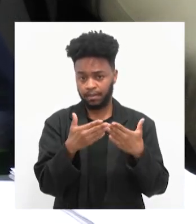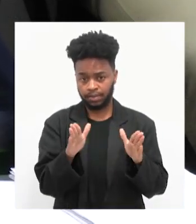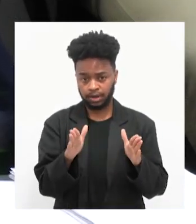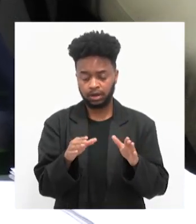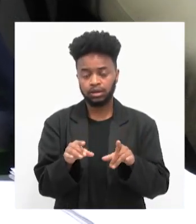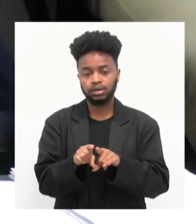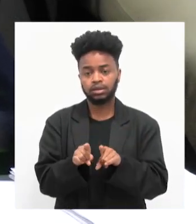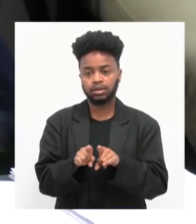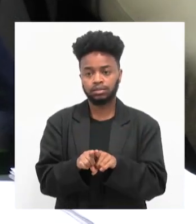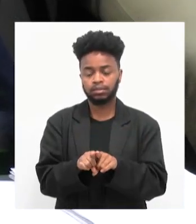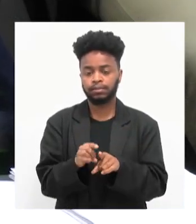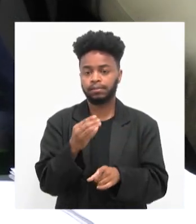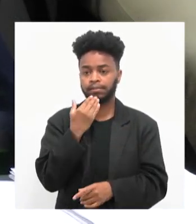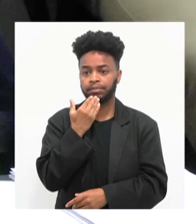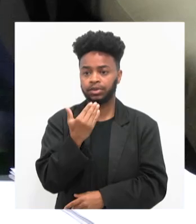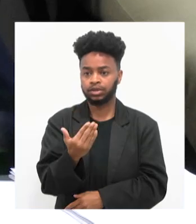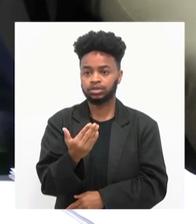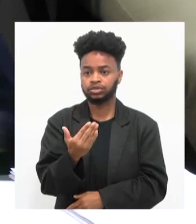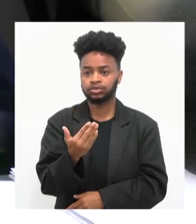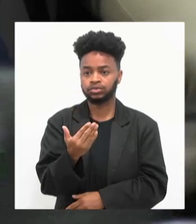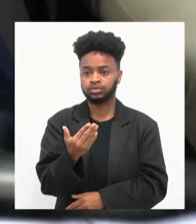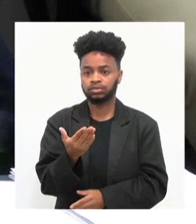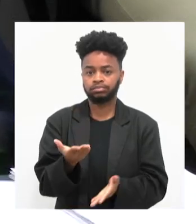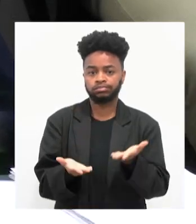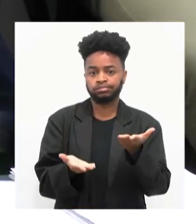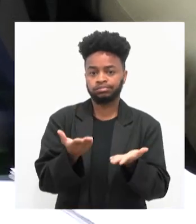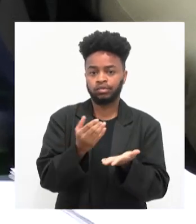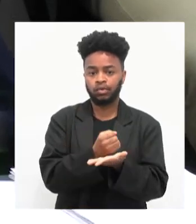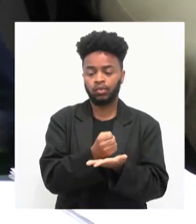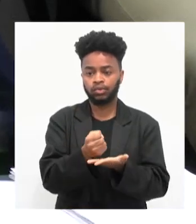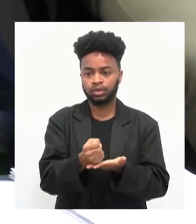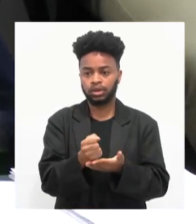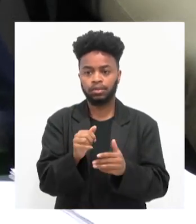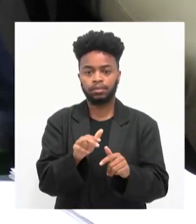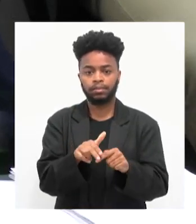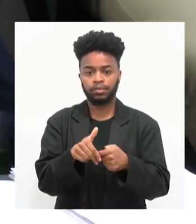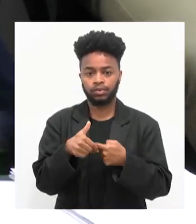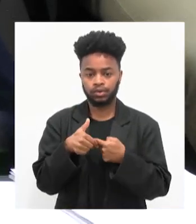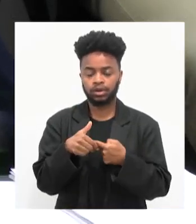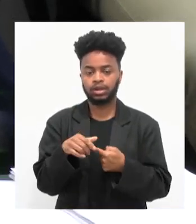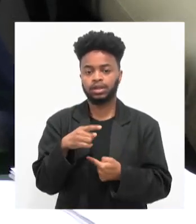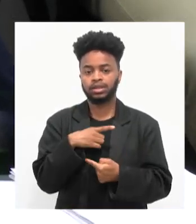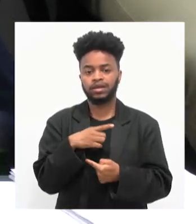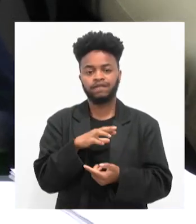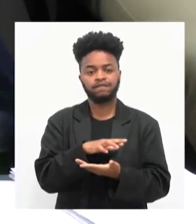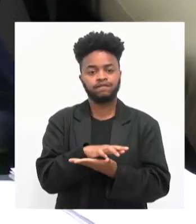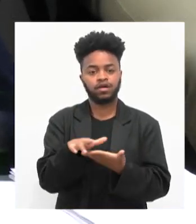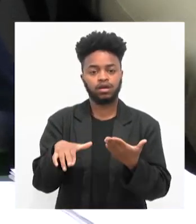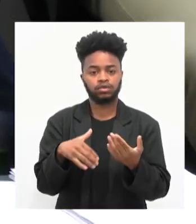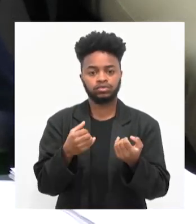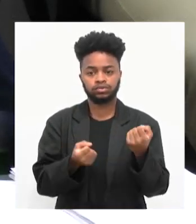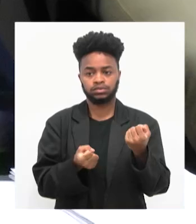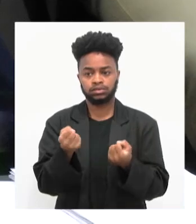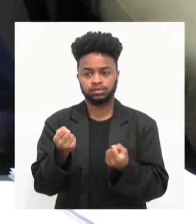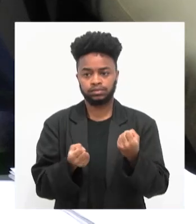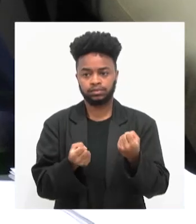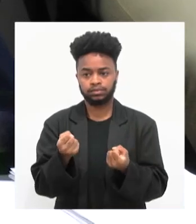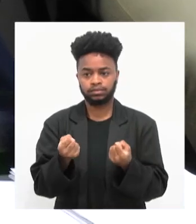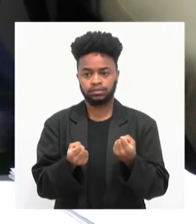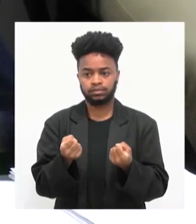inclusive, pediu um reequilíbrio de contrato em função de ter diversos carros que são